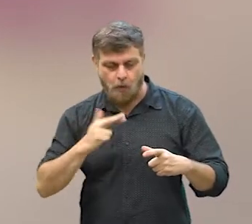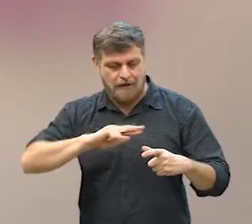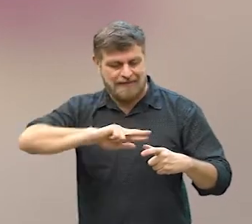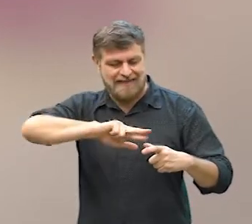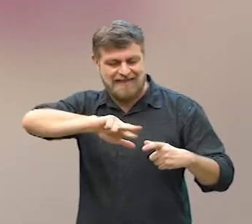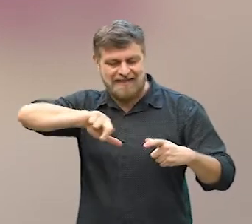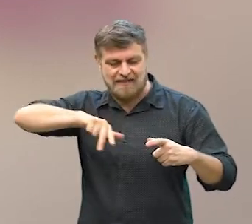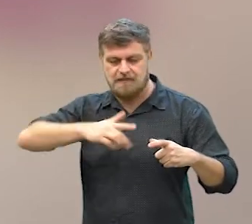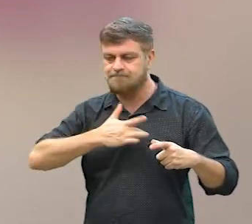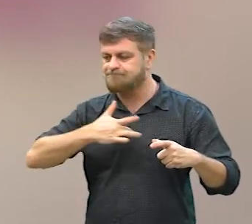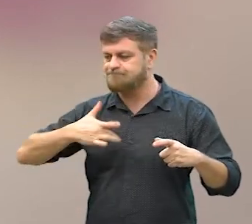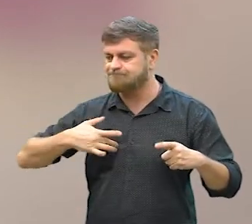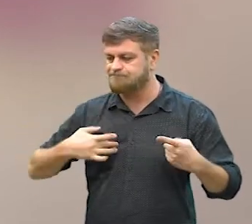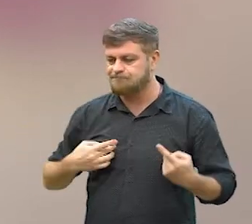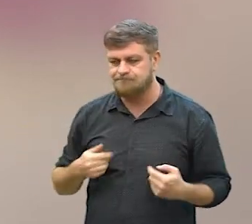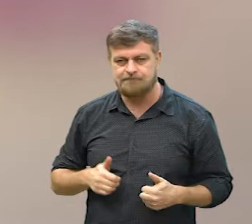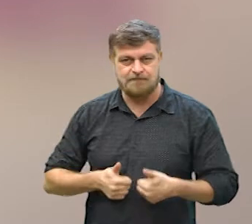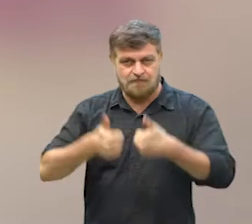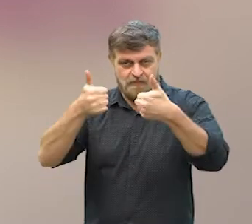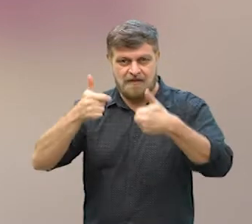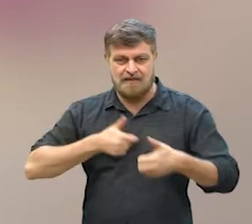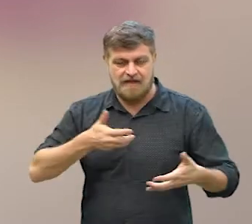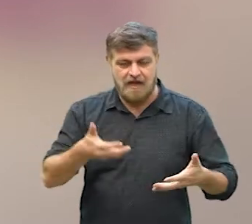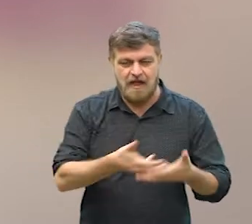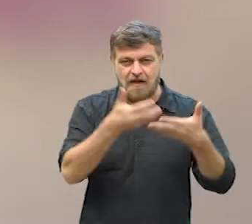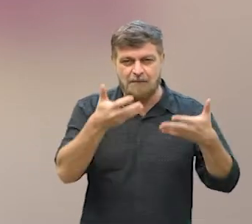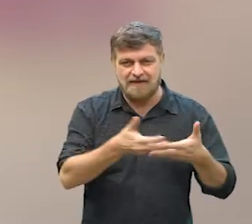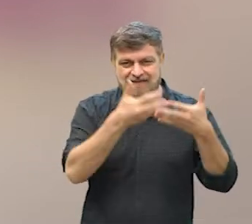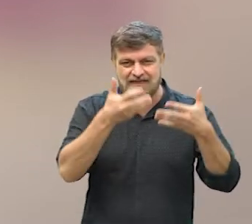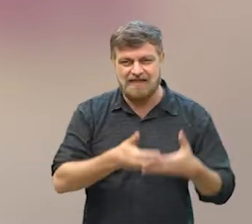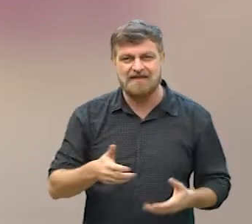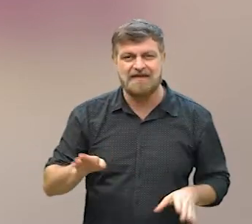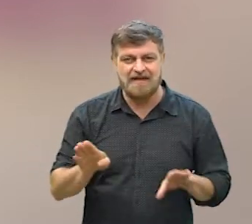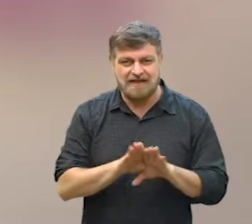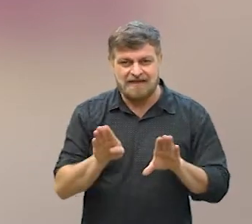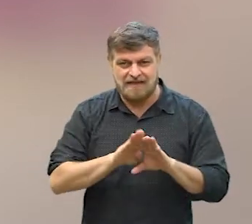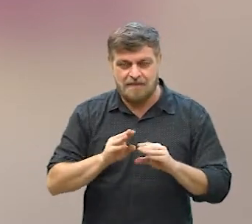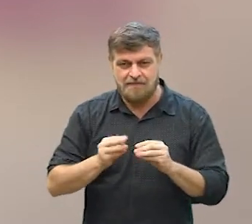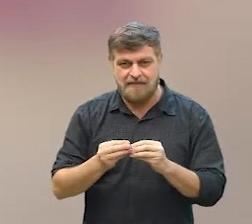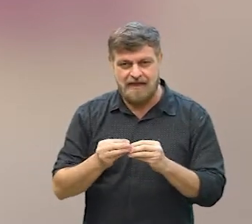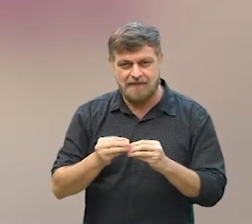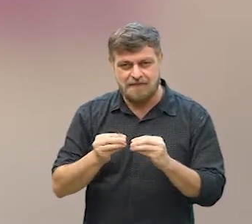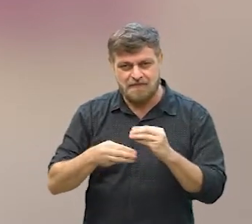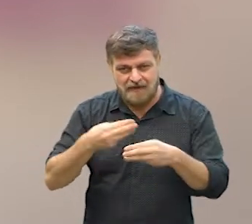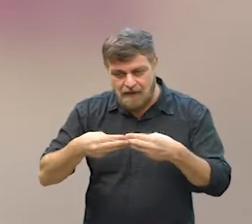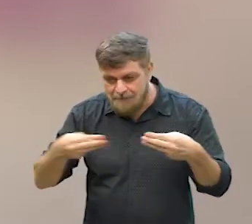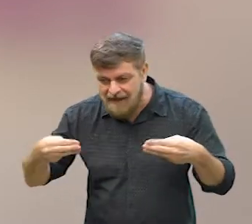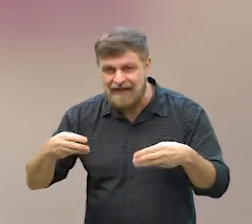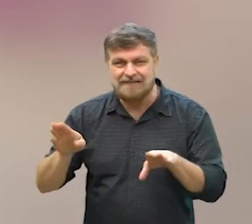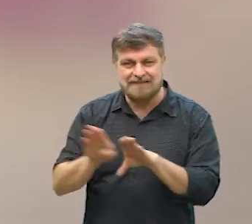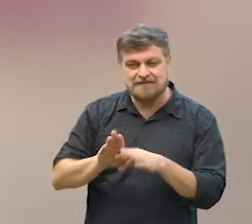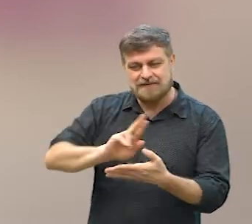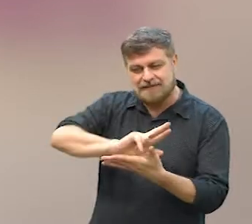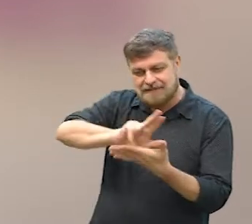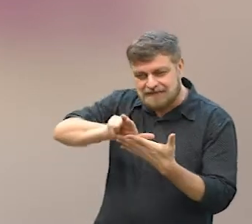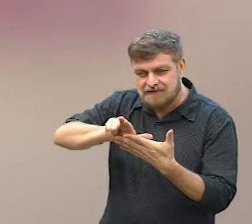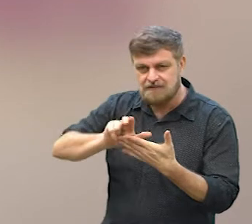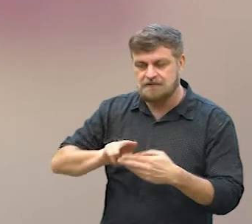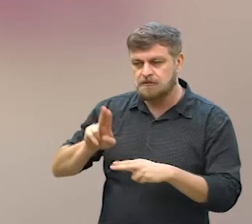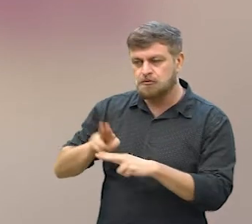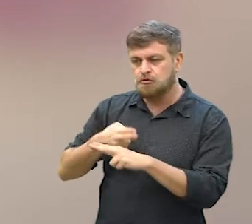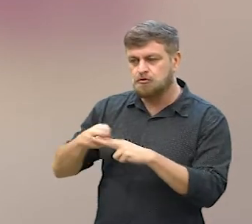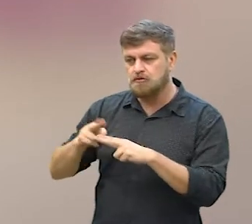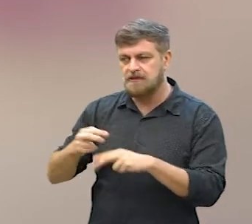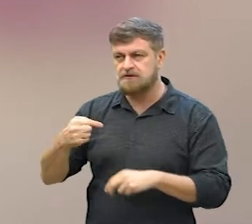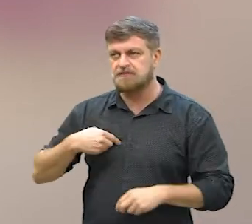quanto mais colorido, melhor é para a sua saúde. Então, ter uma salada, uma variedade de carboidrato, aí hoje eu vou sim comer